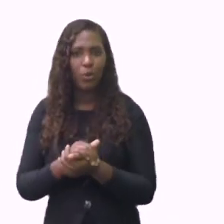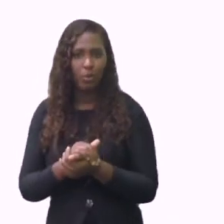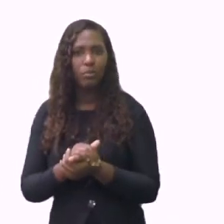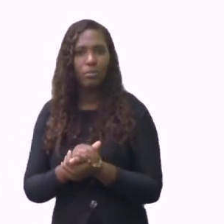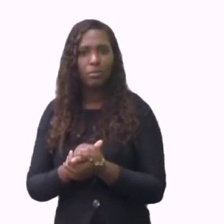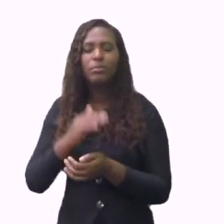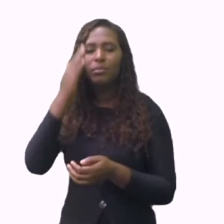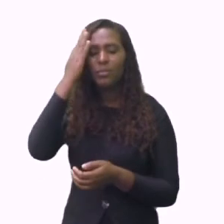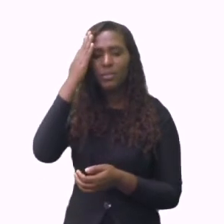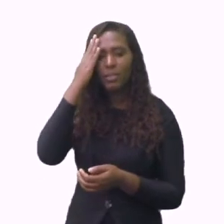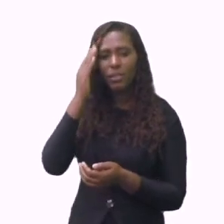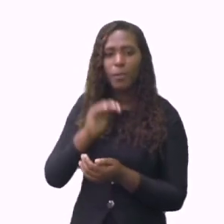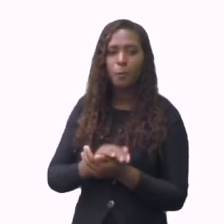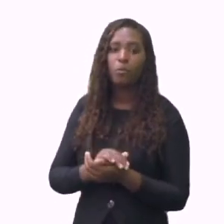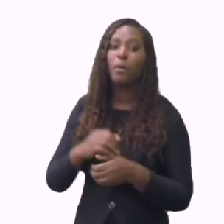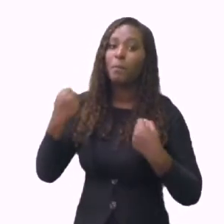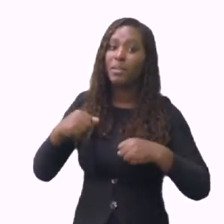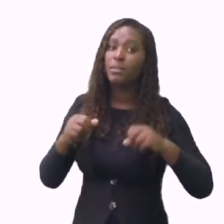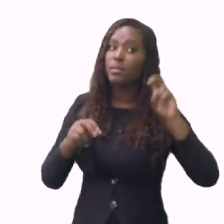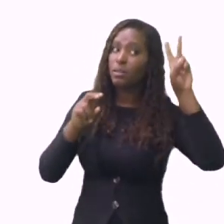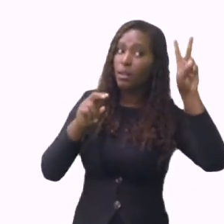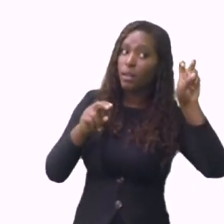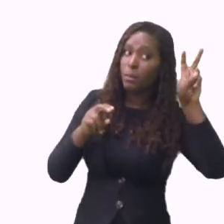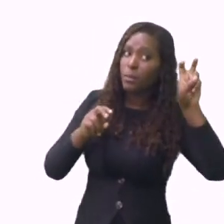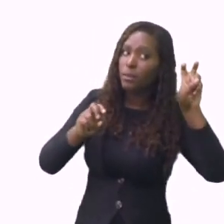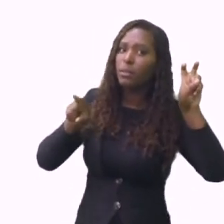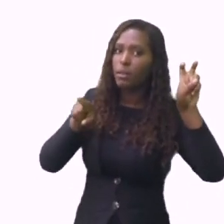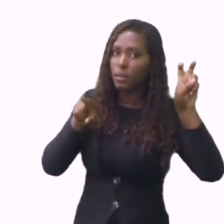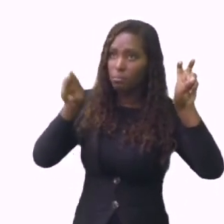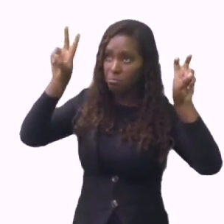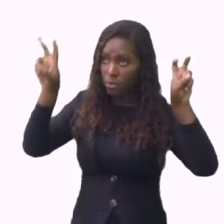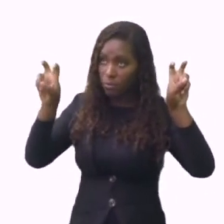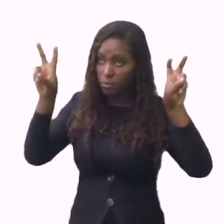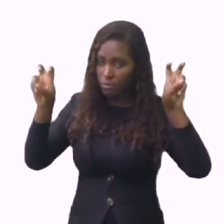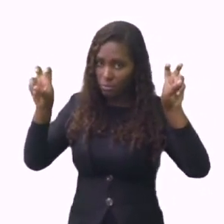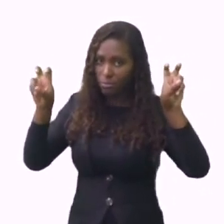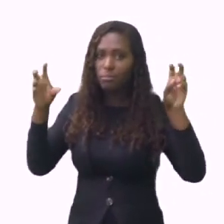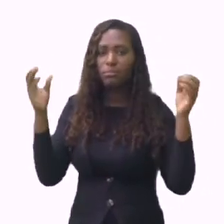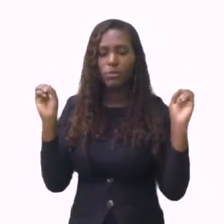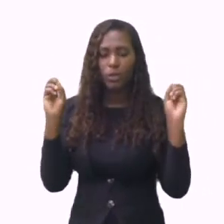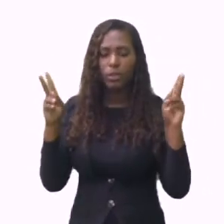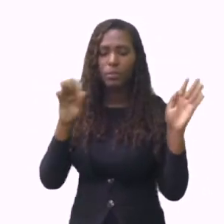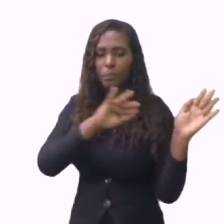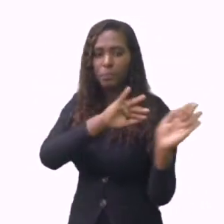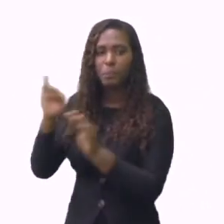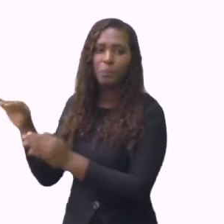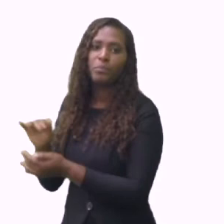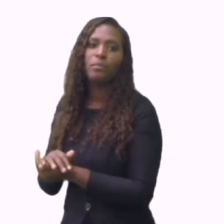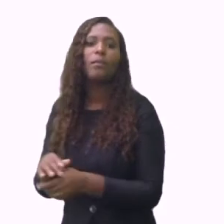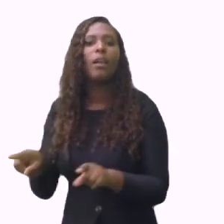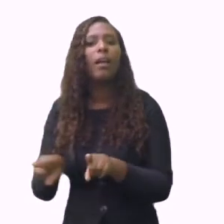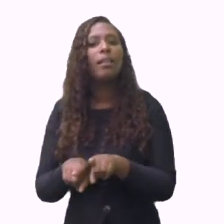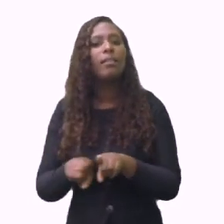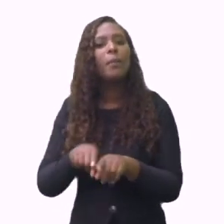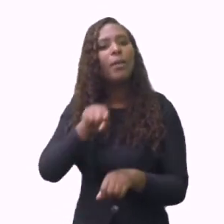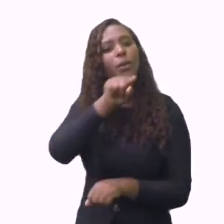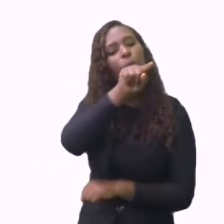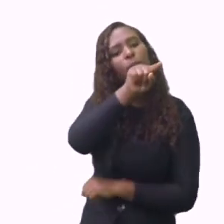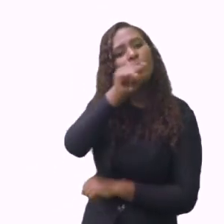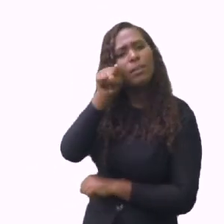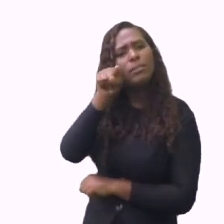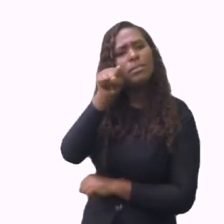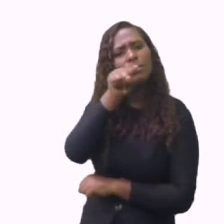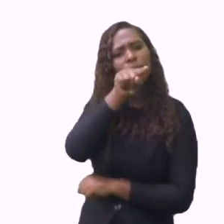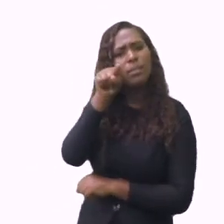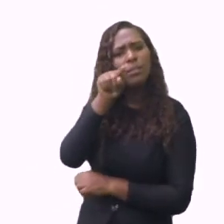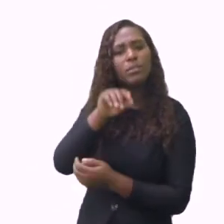aspas e fechar as aspas. O travessão. O travessão serve para indicar que alguém está falando. O